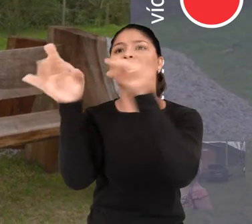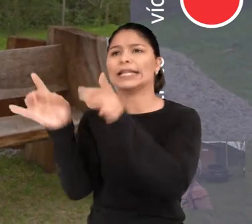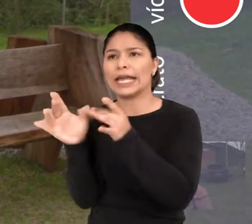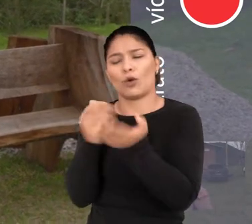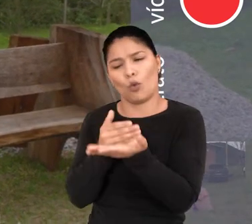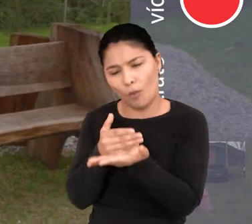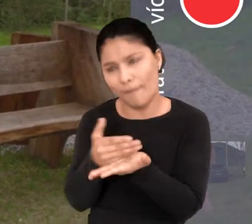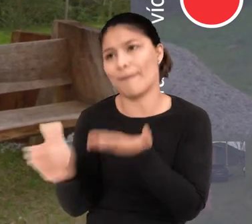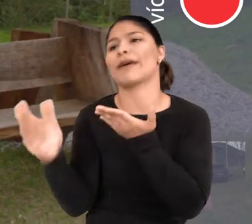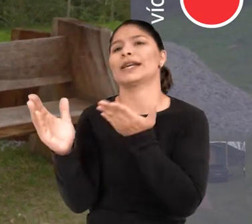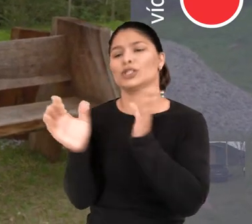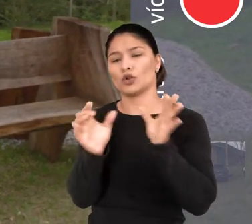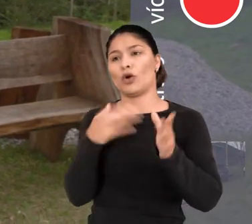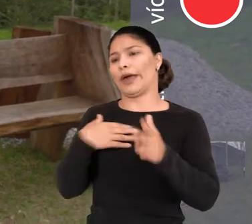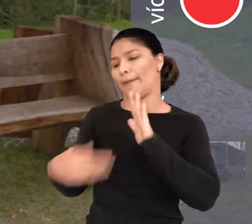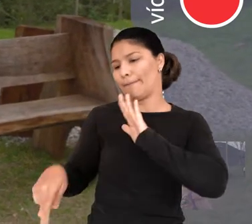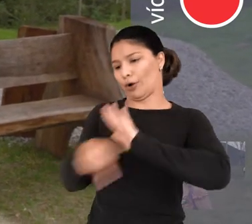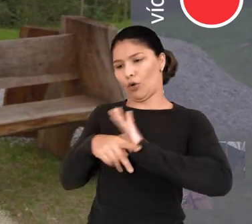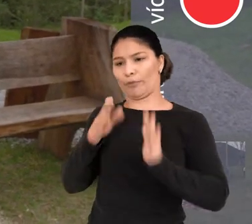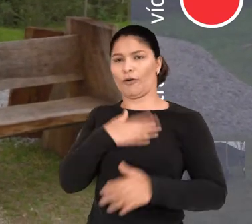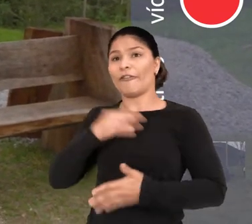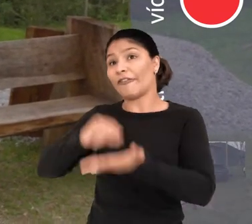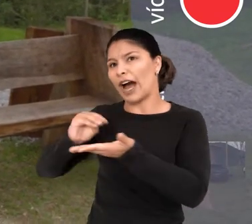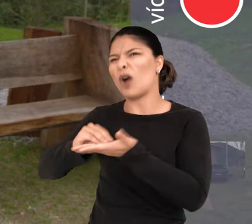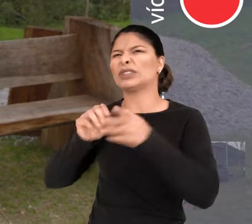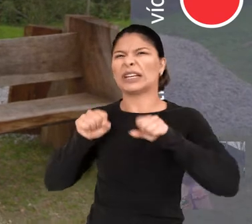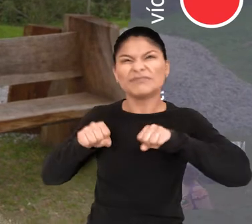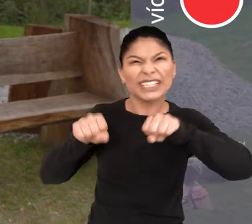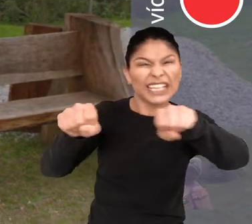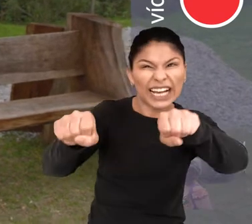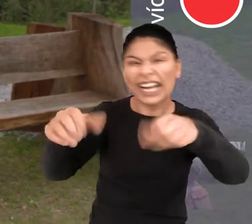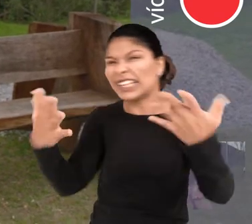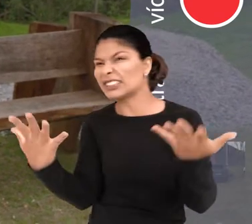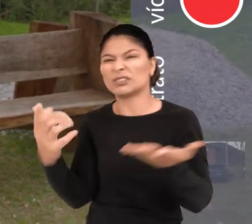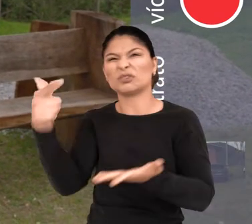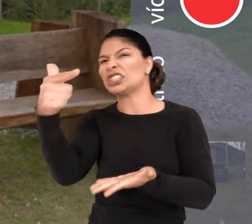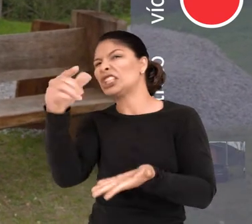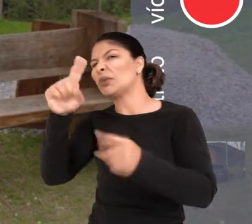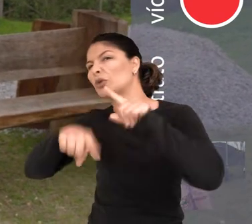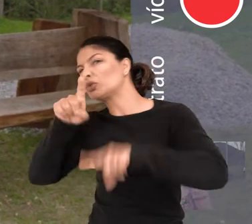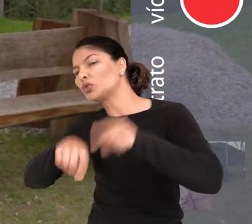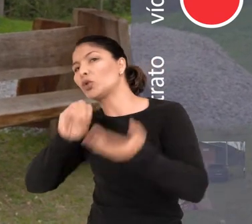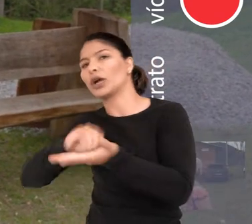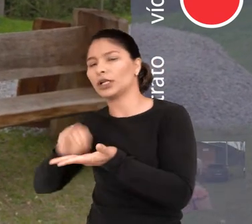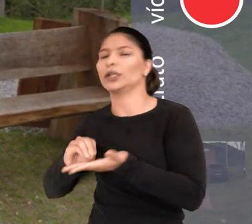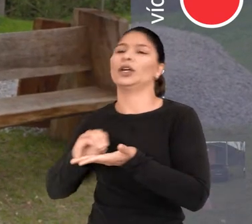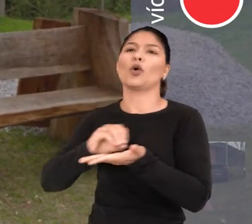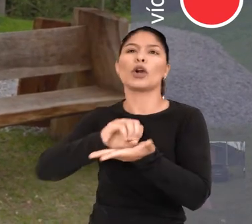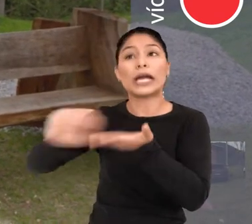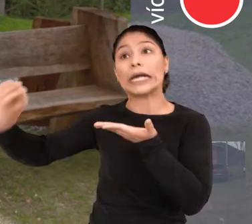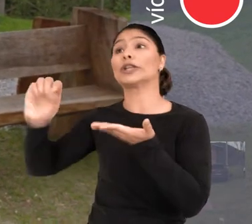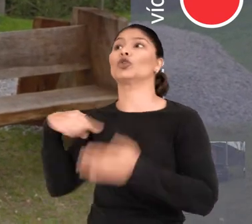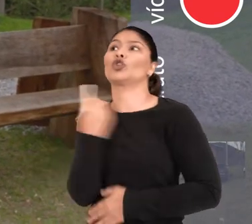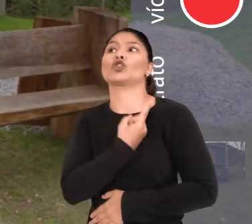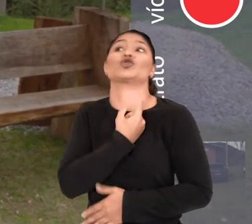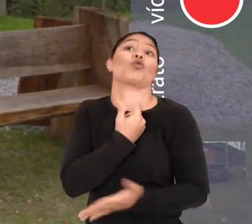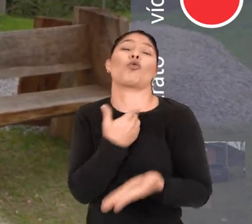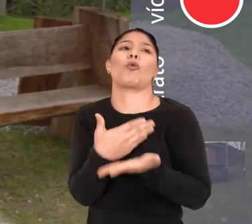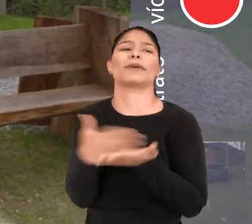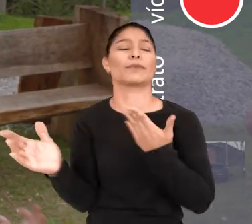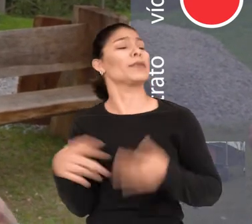comercializar Então foi o pontapé inicial Foi para consumo Pela carência no mercado E aí começamos